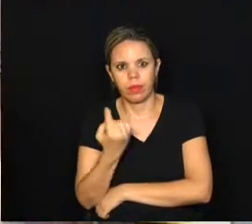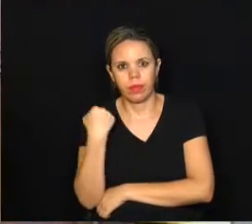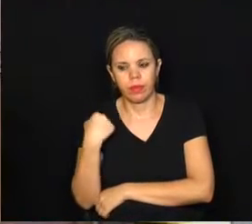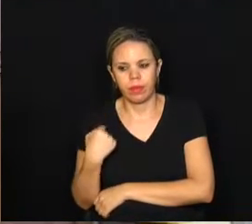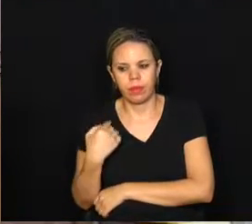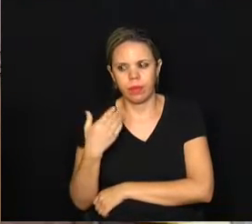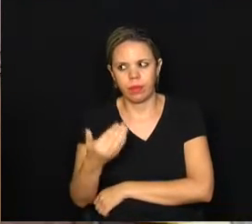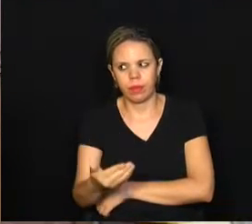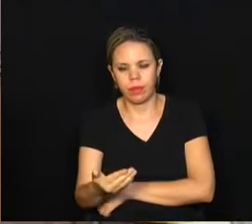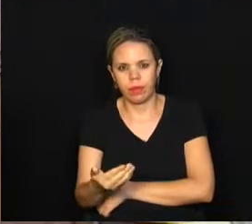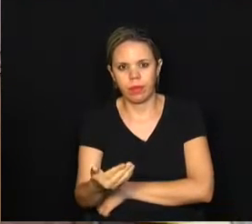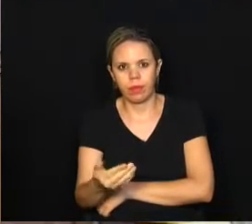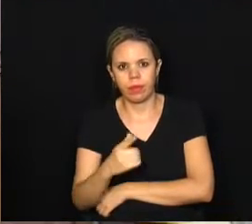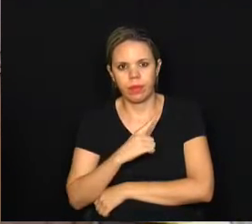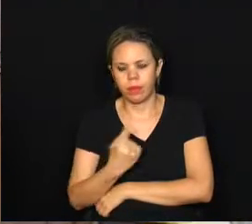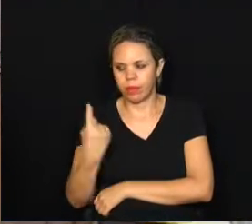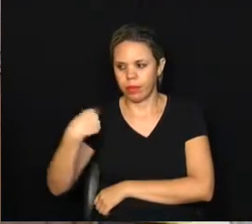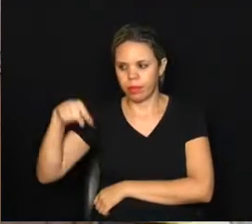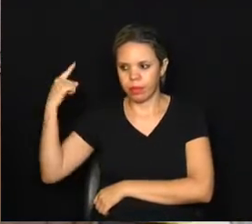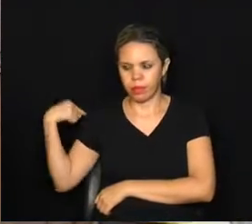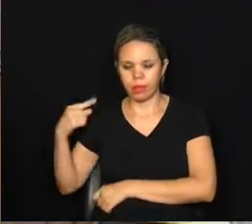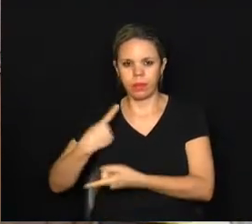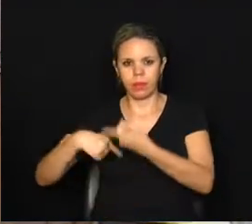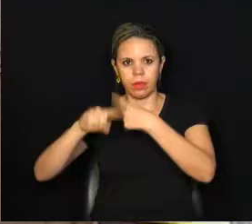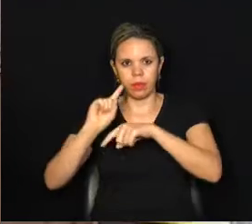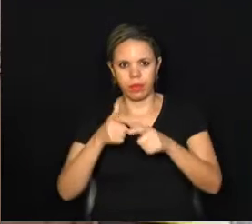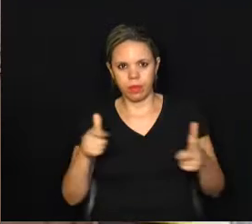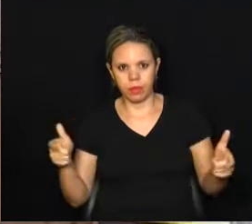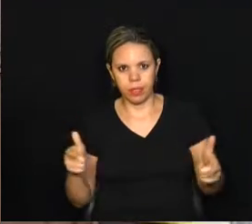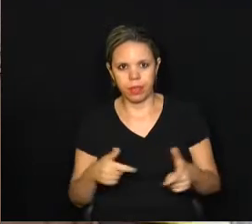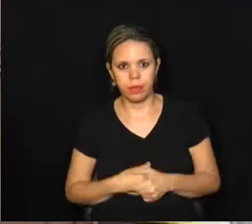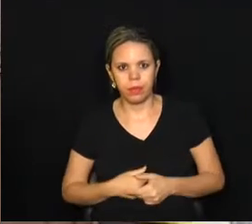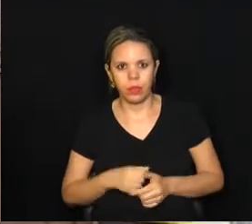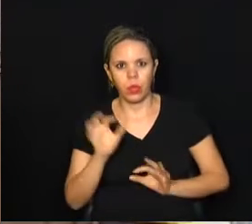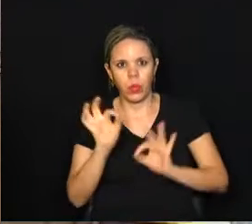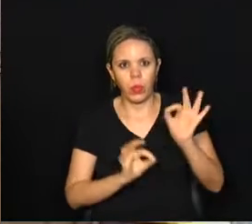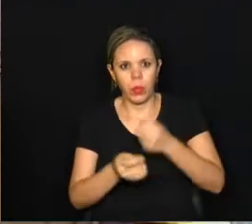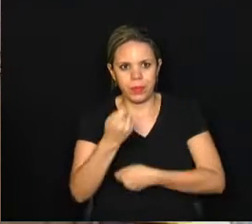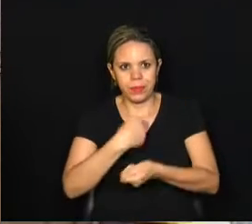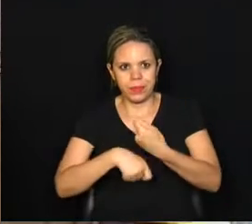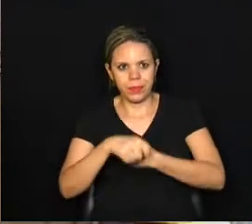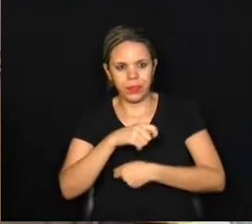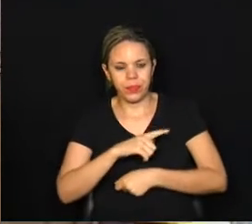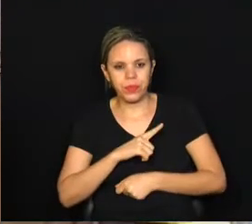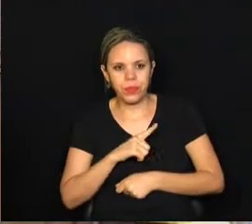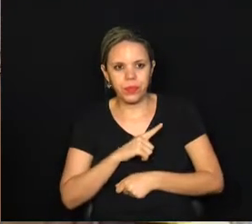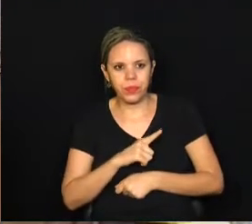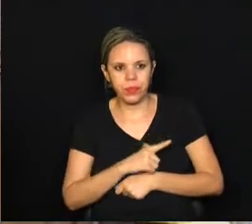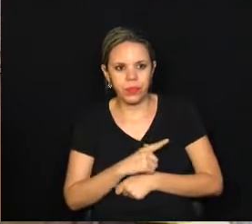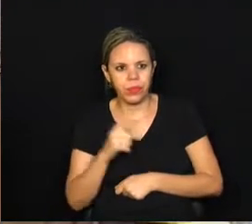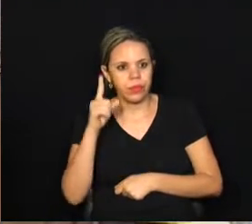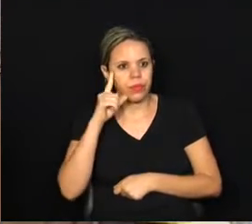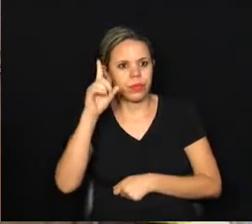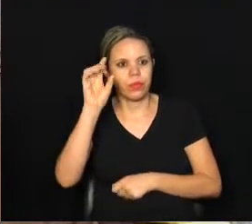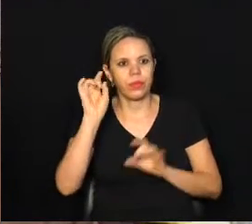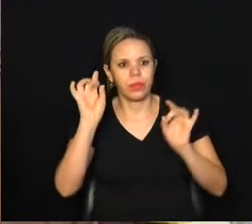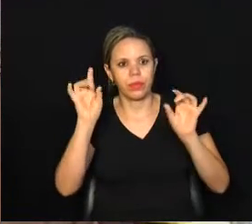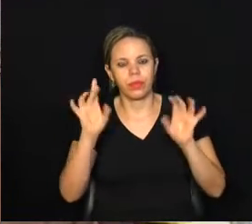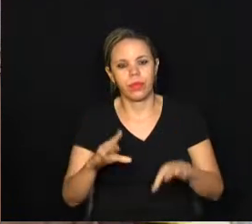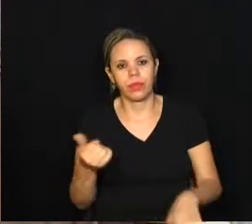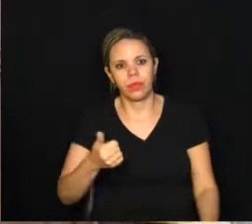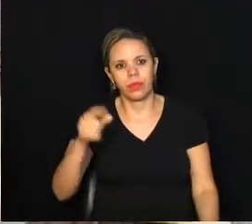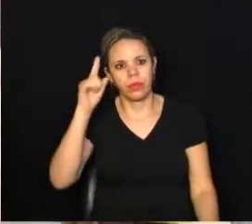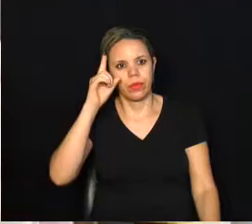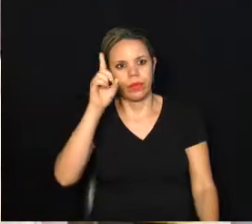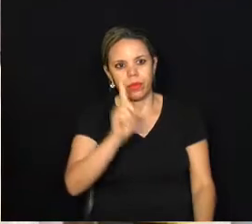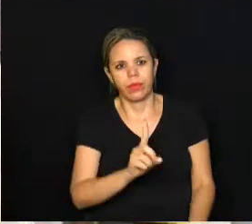outro, nós tivemos um sucesso muito grande de organização do dia D, do primeiro dia D de